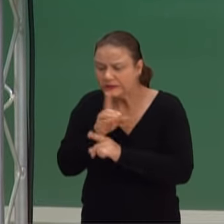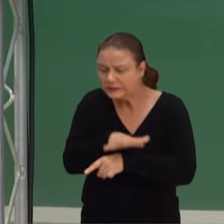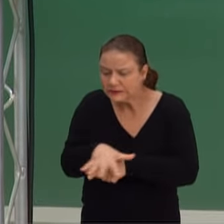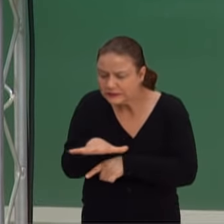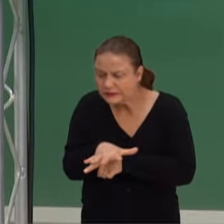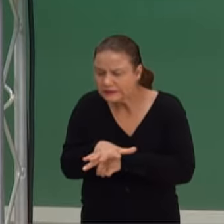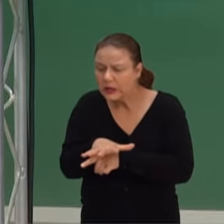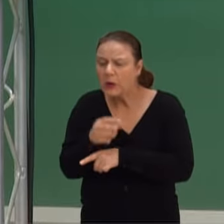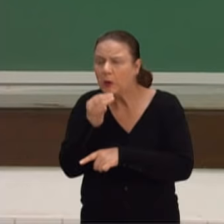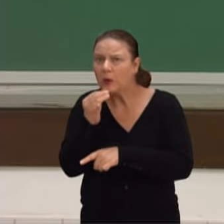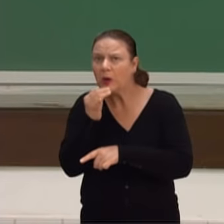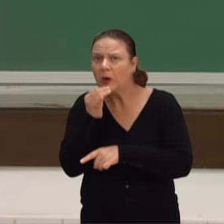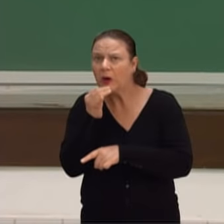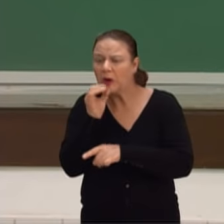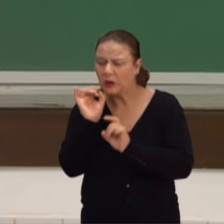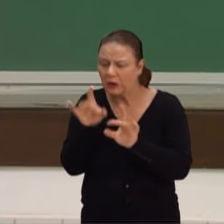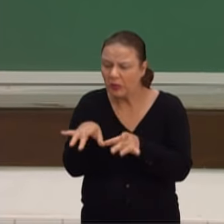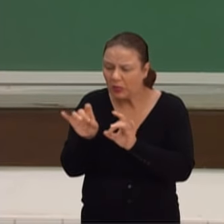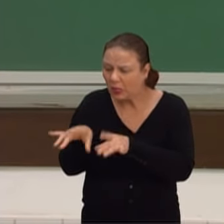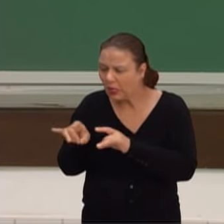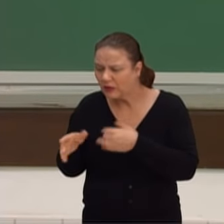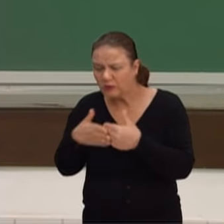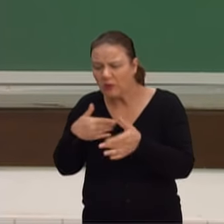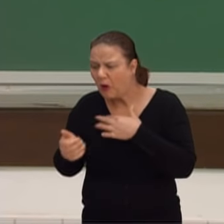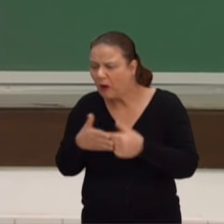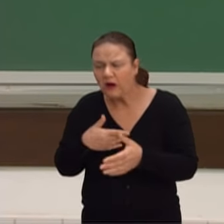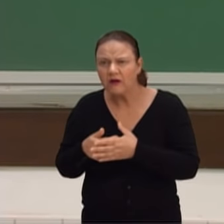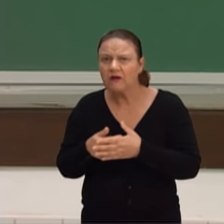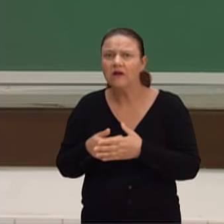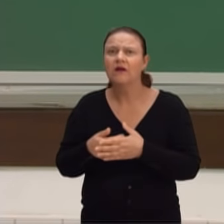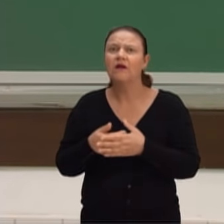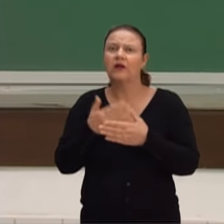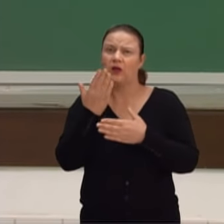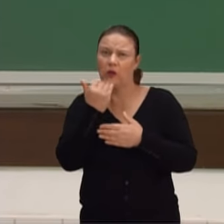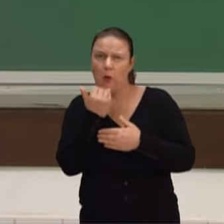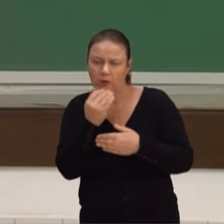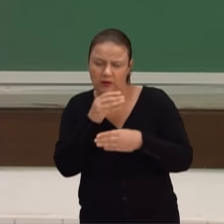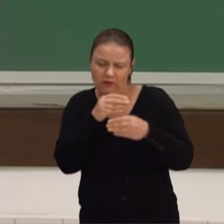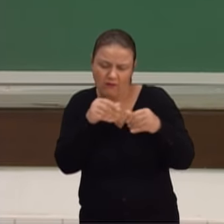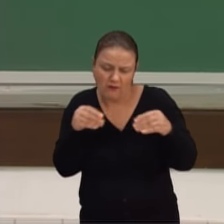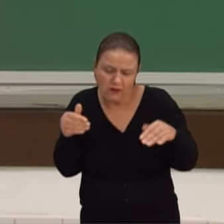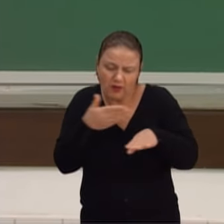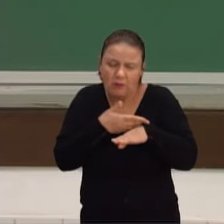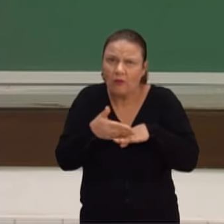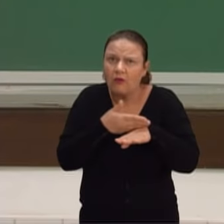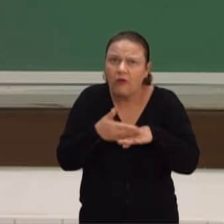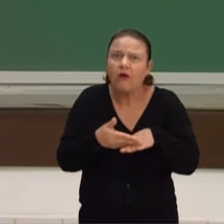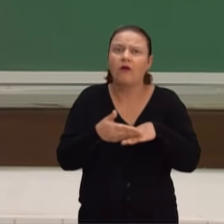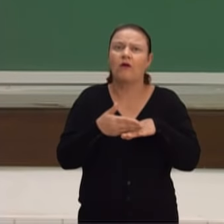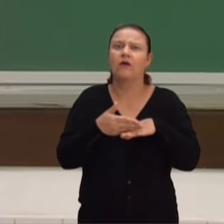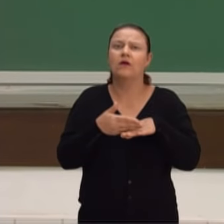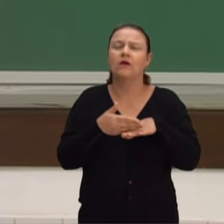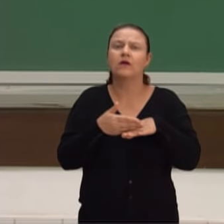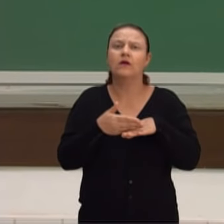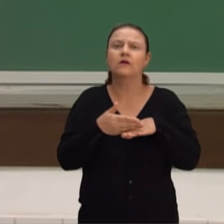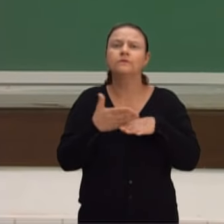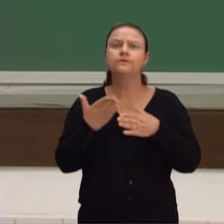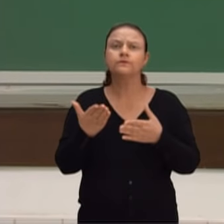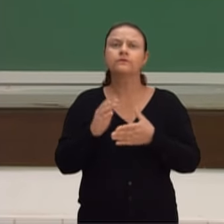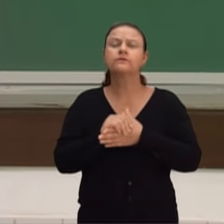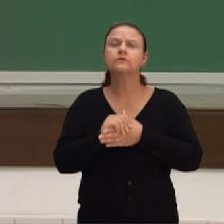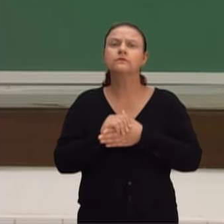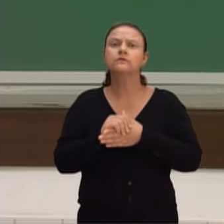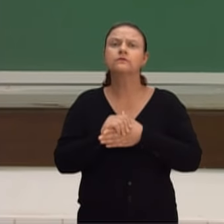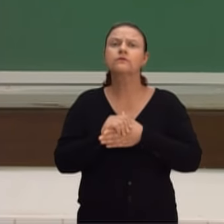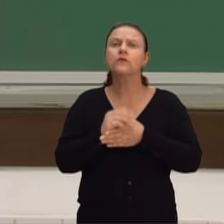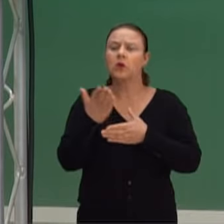o quê? Eles comiam mais farinha? É verdade que eles comiam charque? Eles comiam mais... Opa, voltando. Aí. Eles